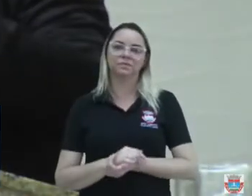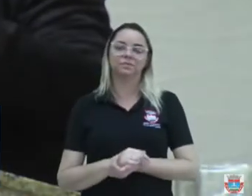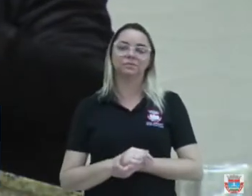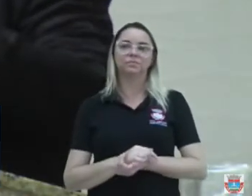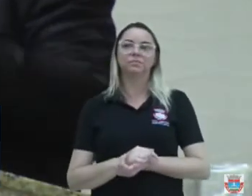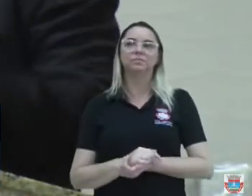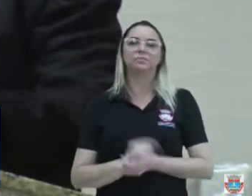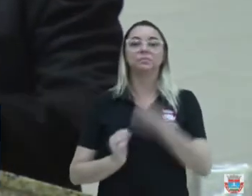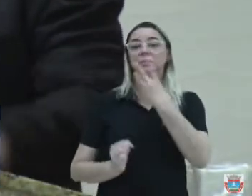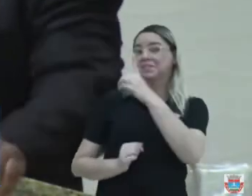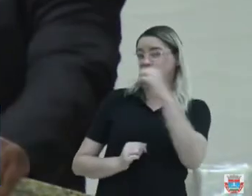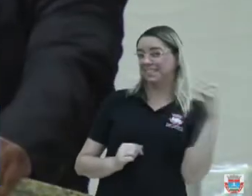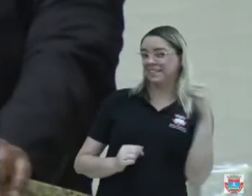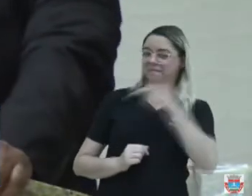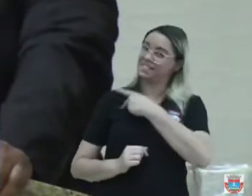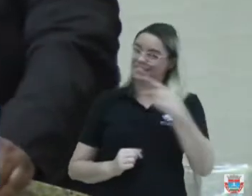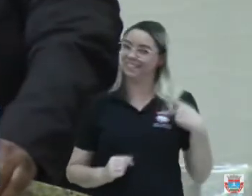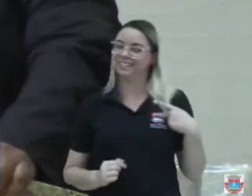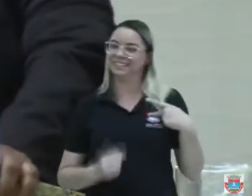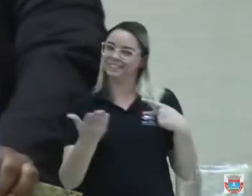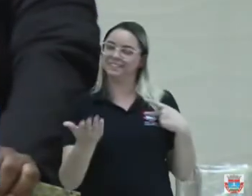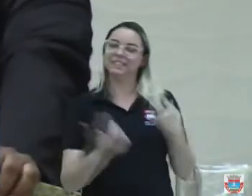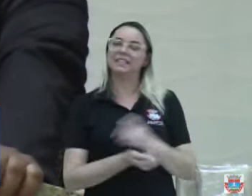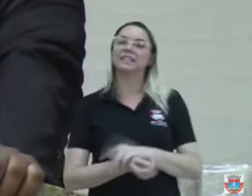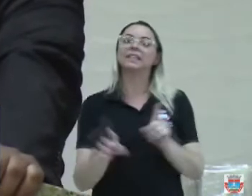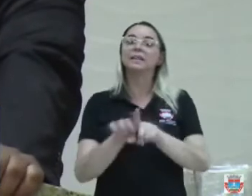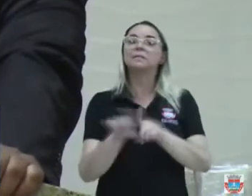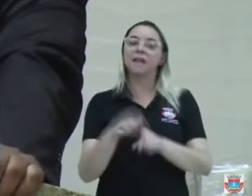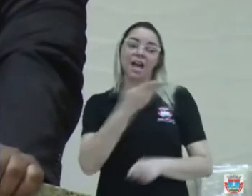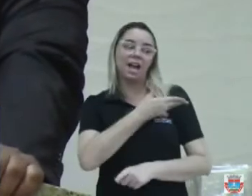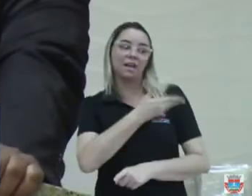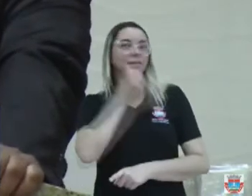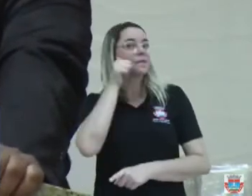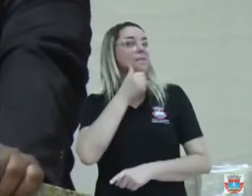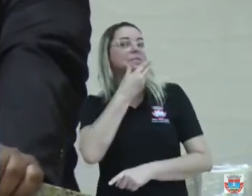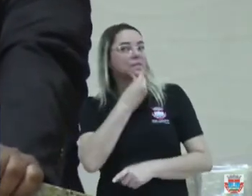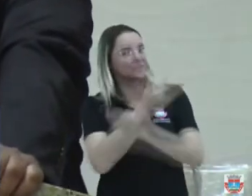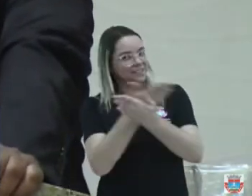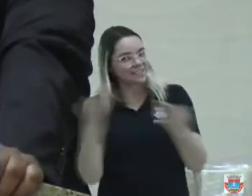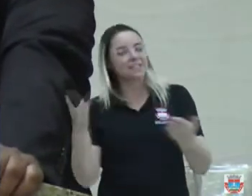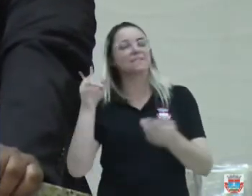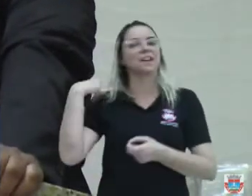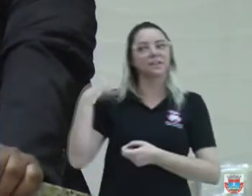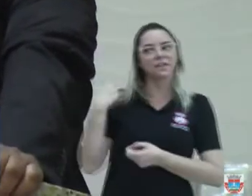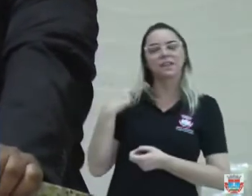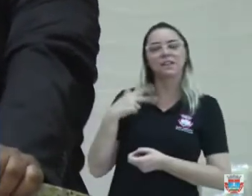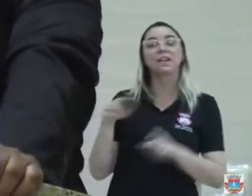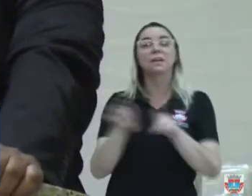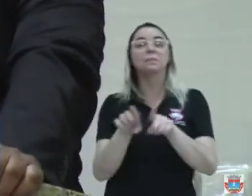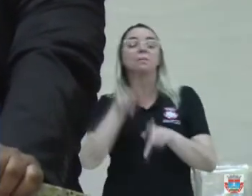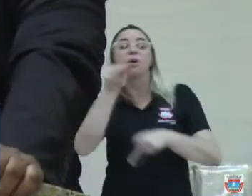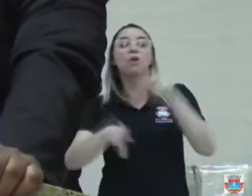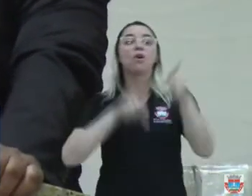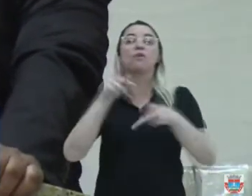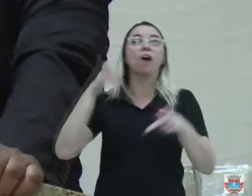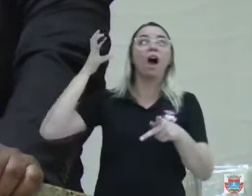Bom dia, senhor presidente, colegas vereadores, vereadoras, pessoal que nos acompanha através da